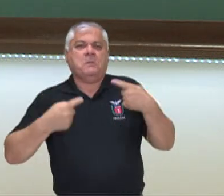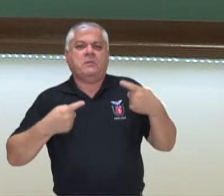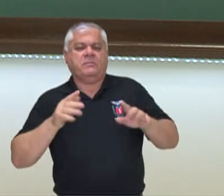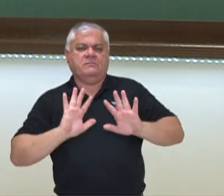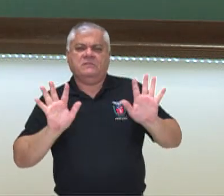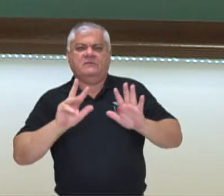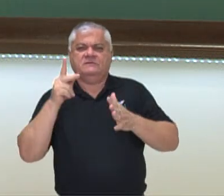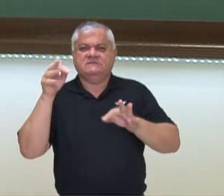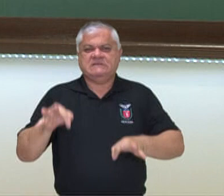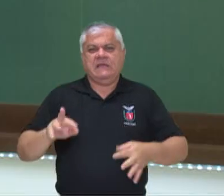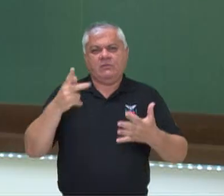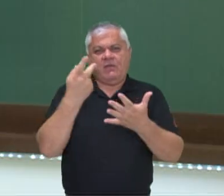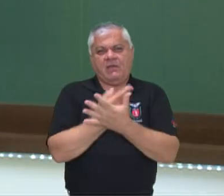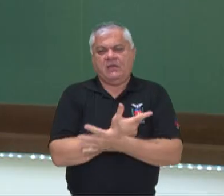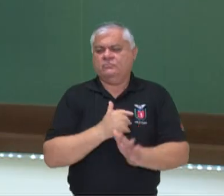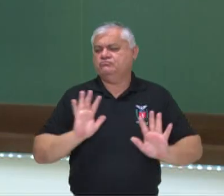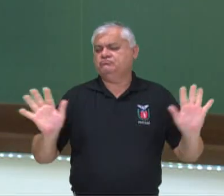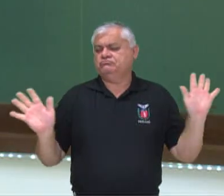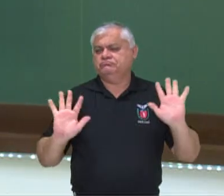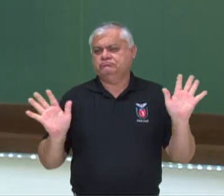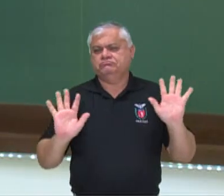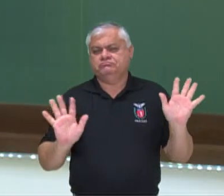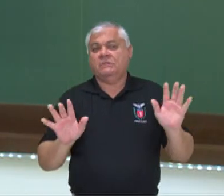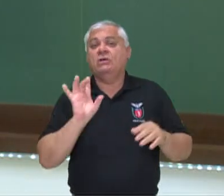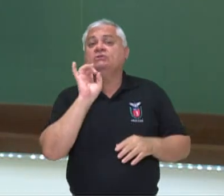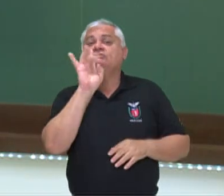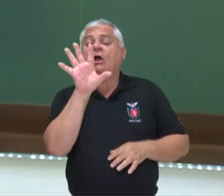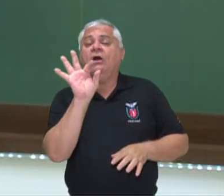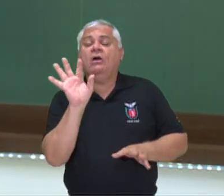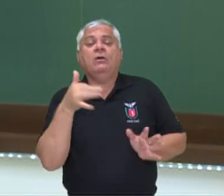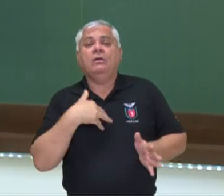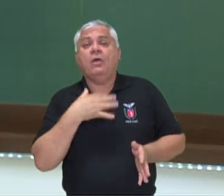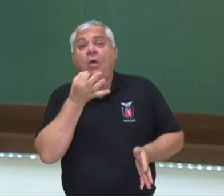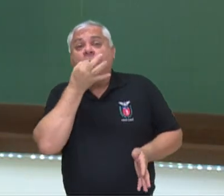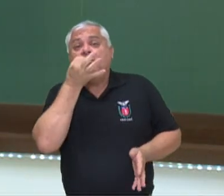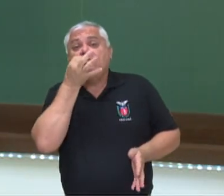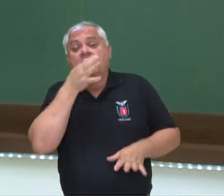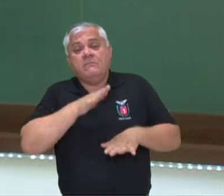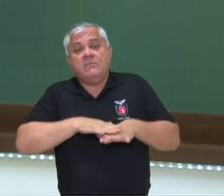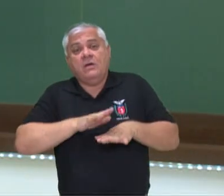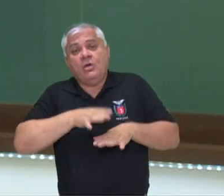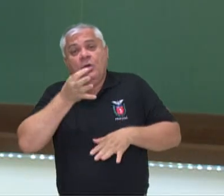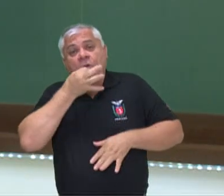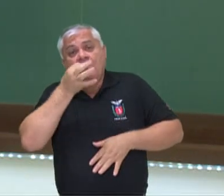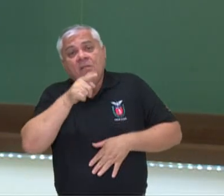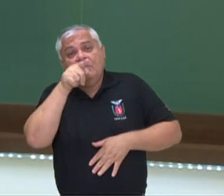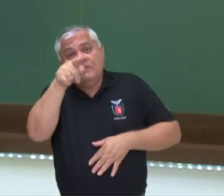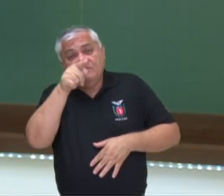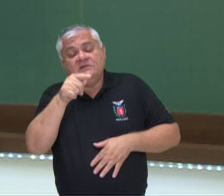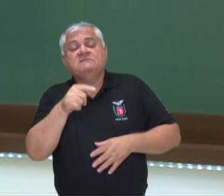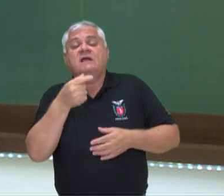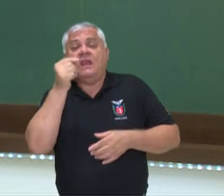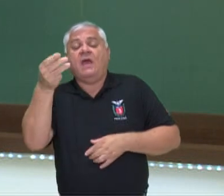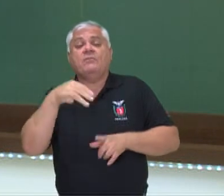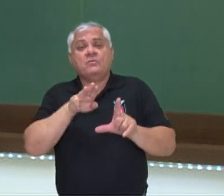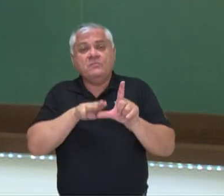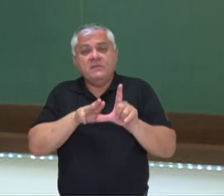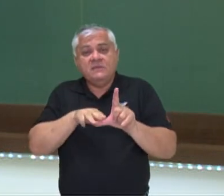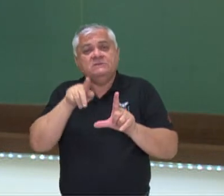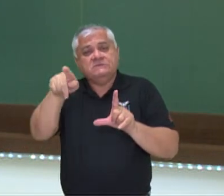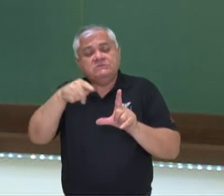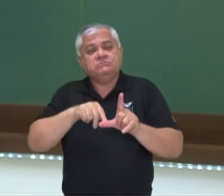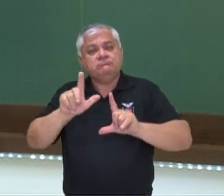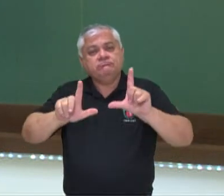discutir. Então eu vou deixar aqui a sugestão para você levar a sua opinião para o Meet lá com o seu professor e